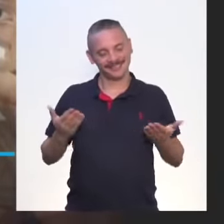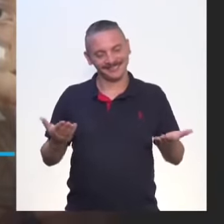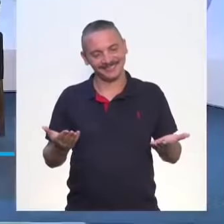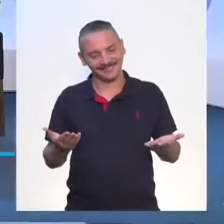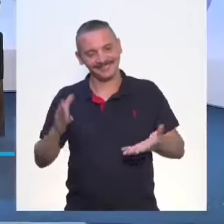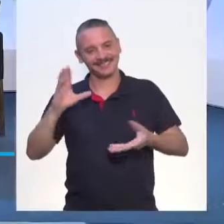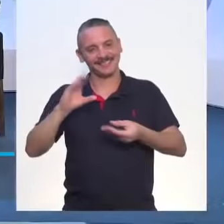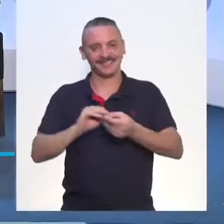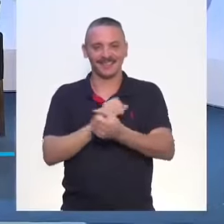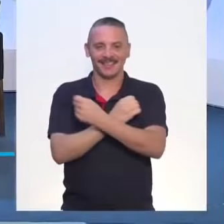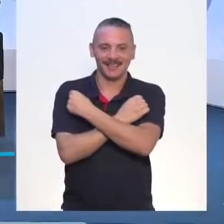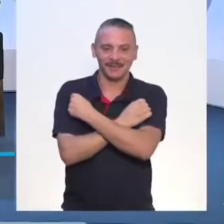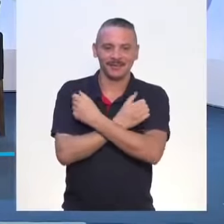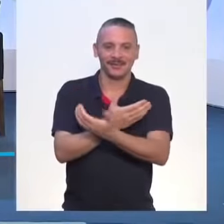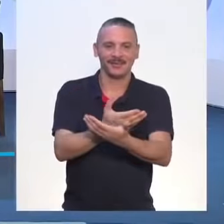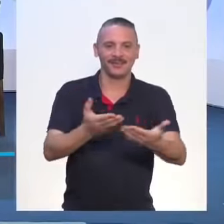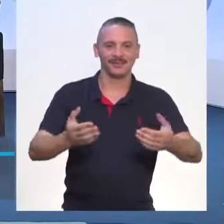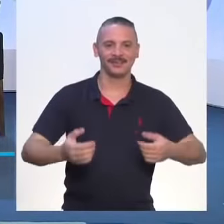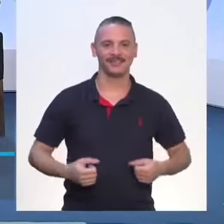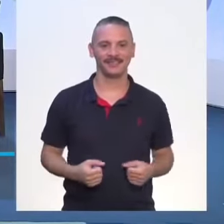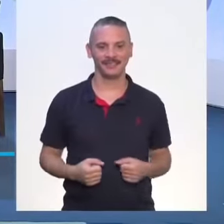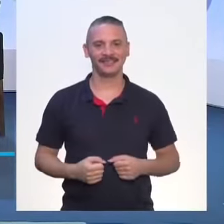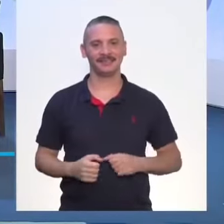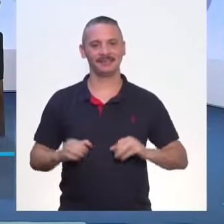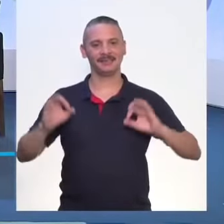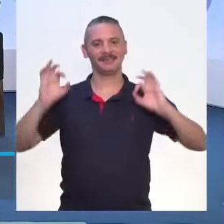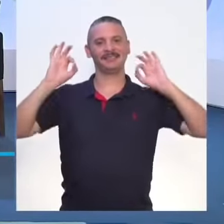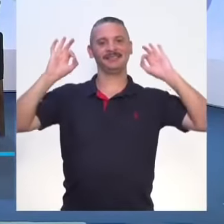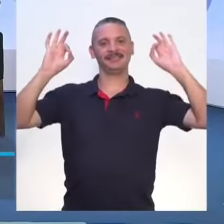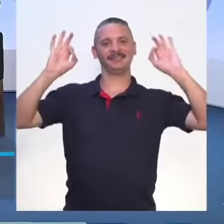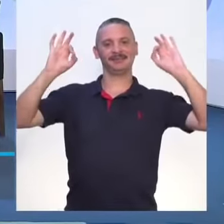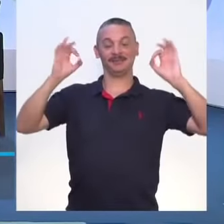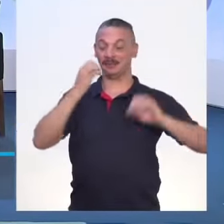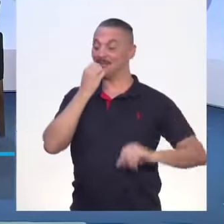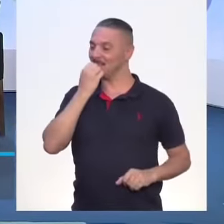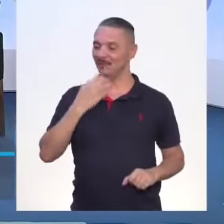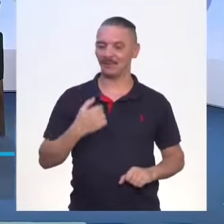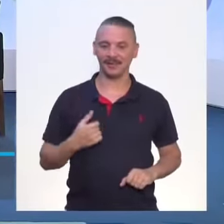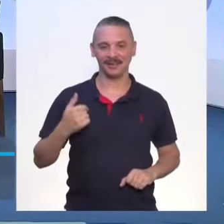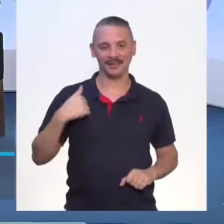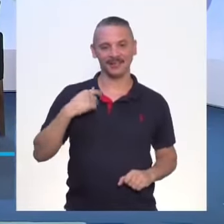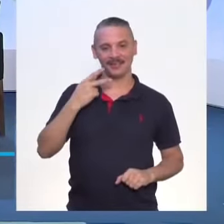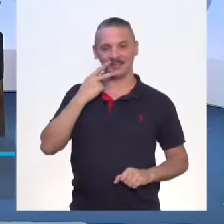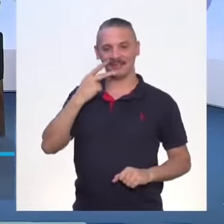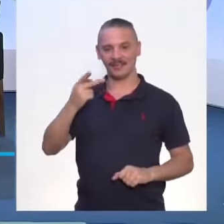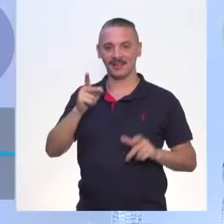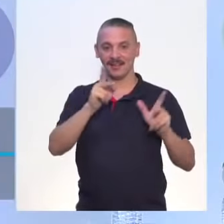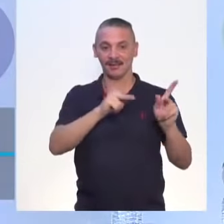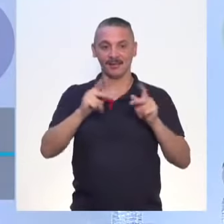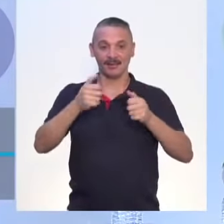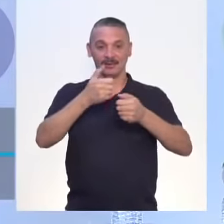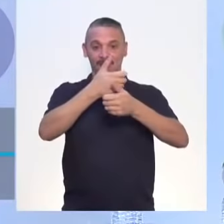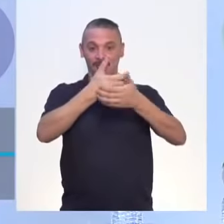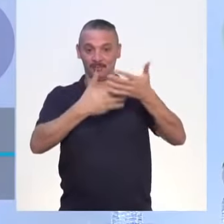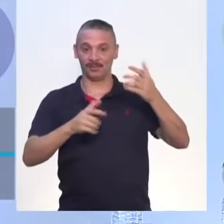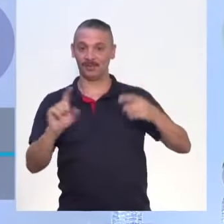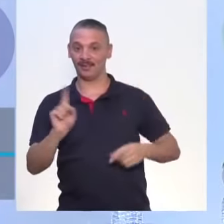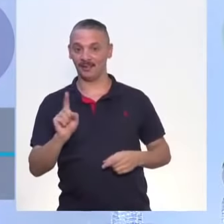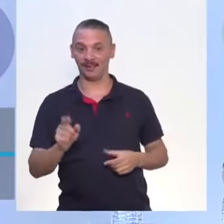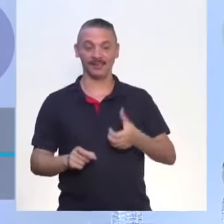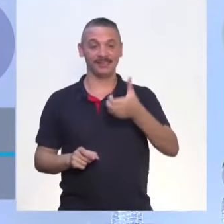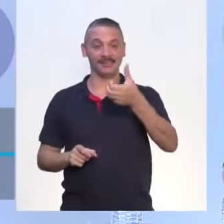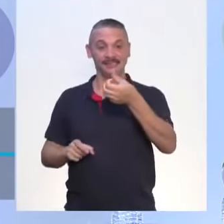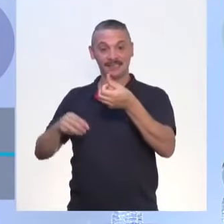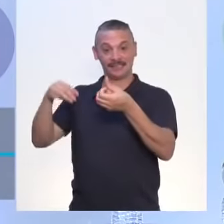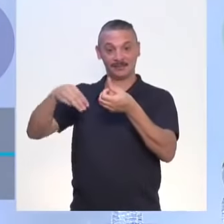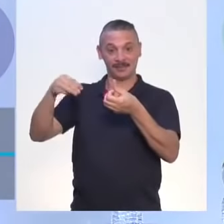aí. Um abraço para vocês. Maravilhoso. Olha, eu até ia dar a palavra para os professores, mas não. Temos 6 minutos